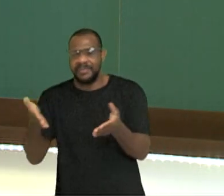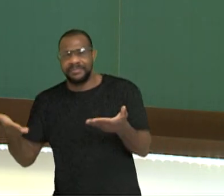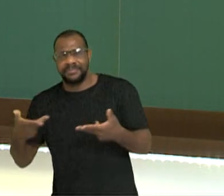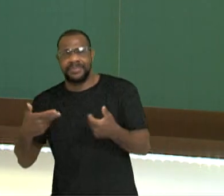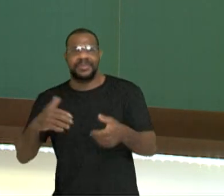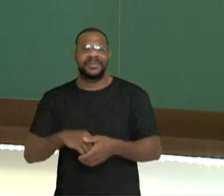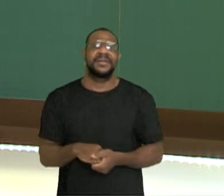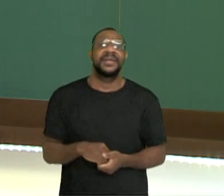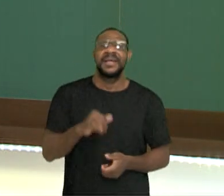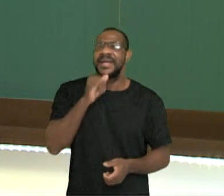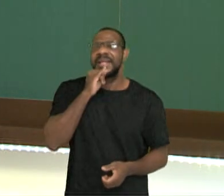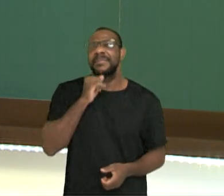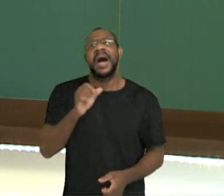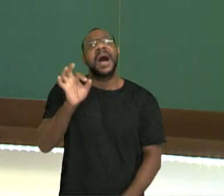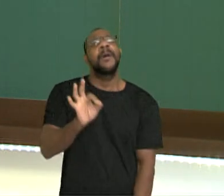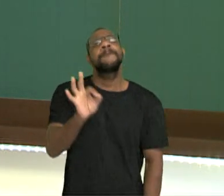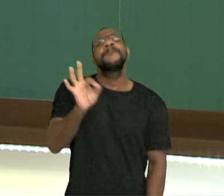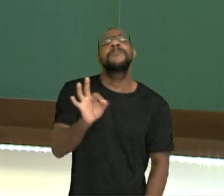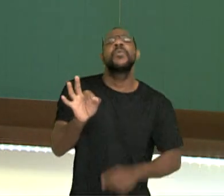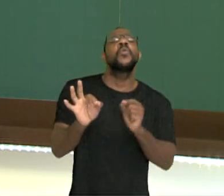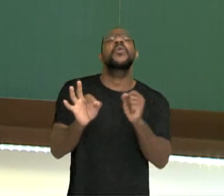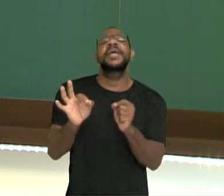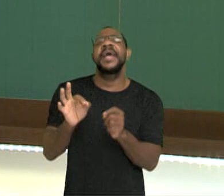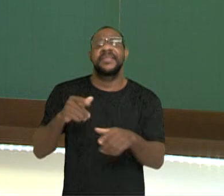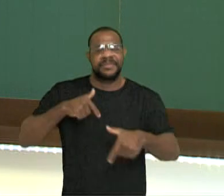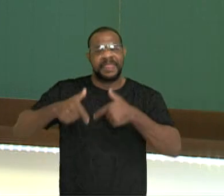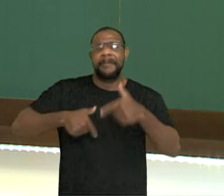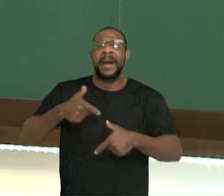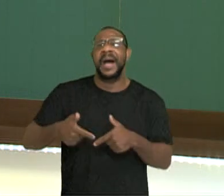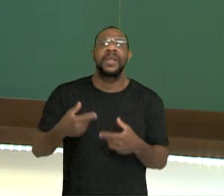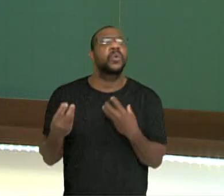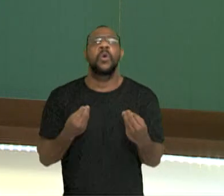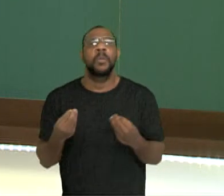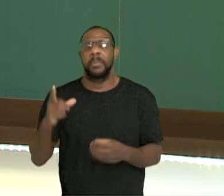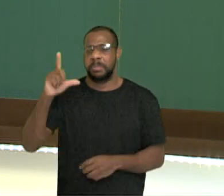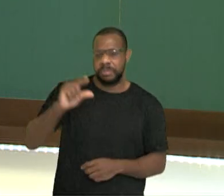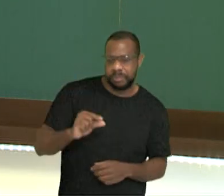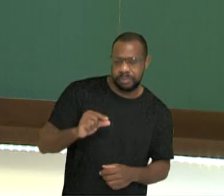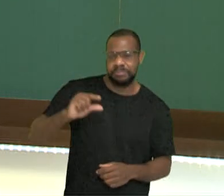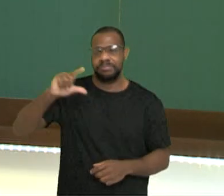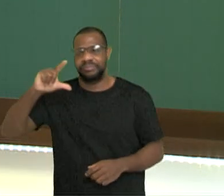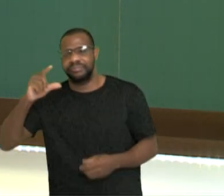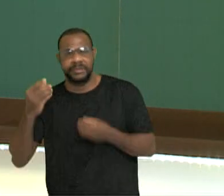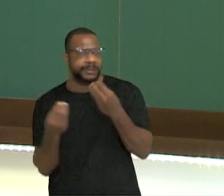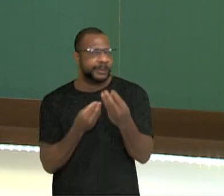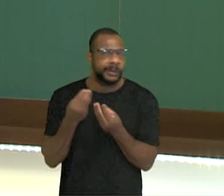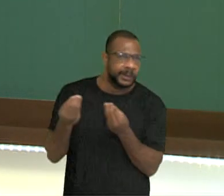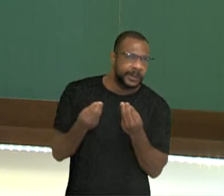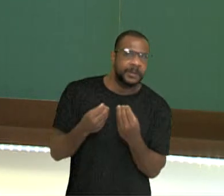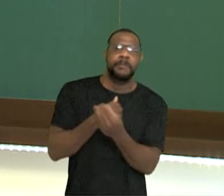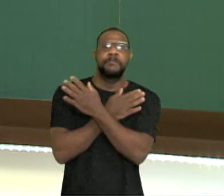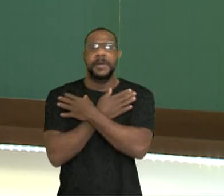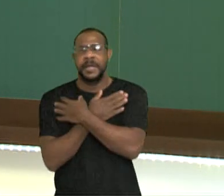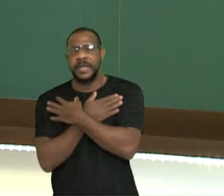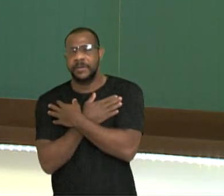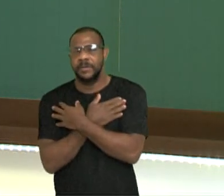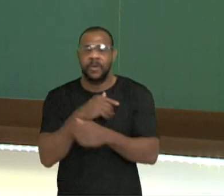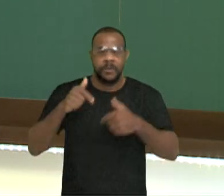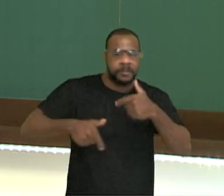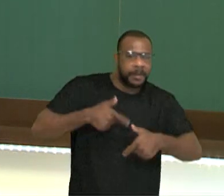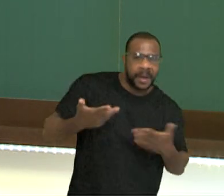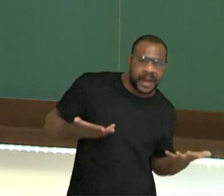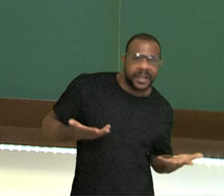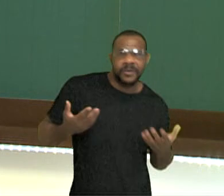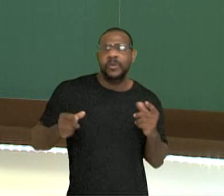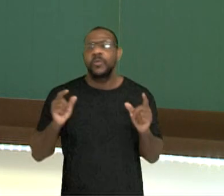taxa de emprego, né? Subiu, caiu, como que tá, né? Emprego ou desemprego, pode ser, né? Os